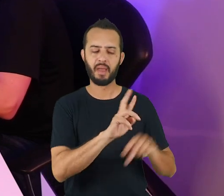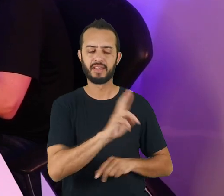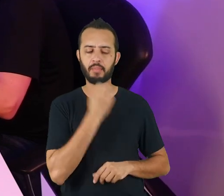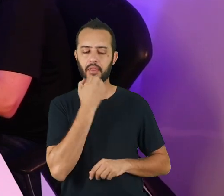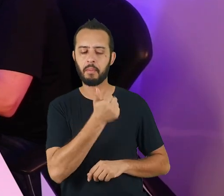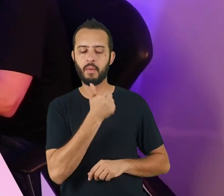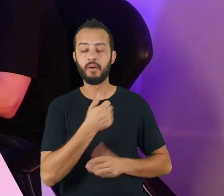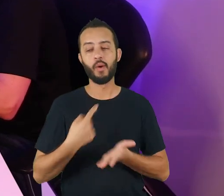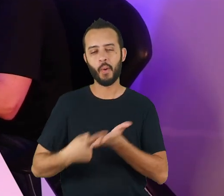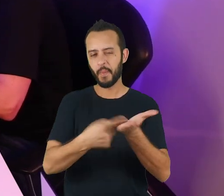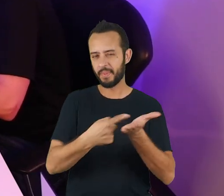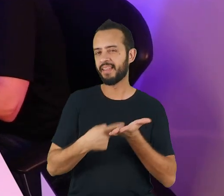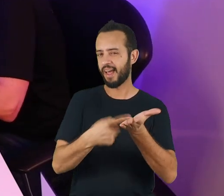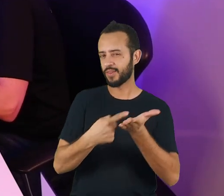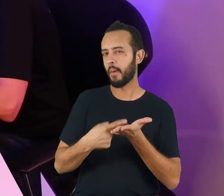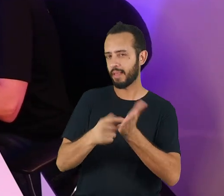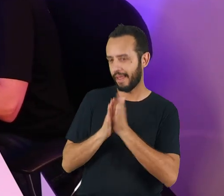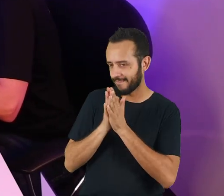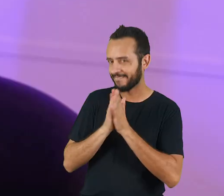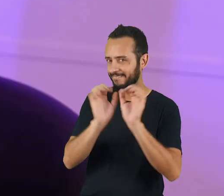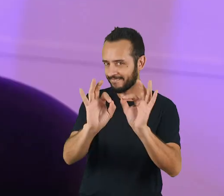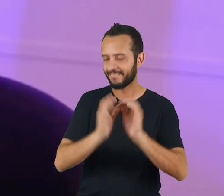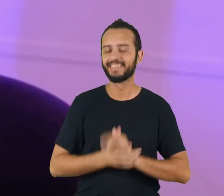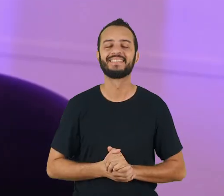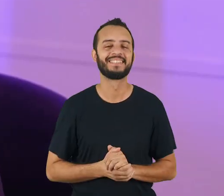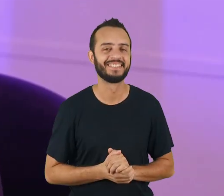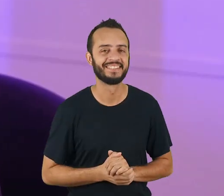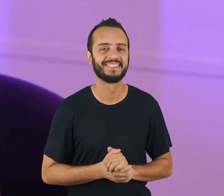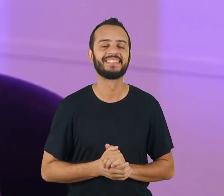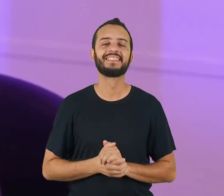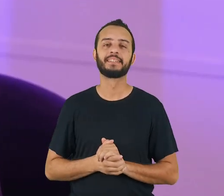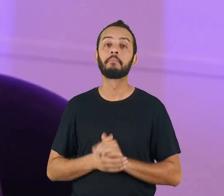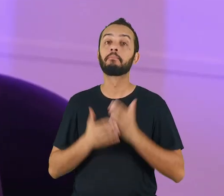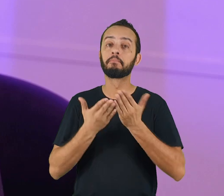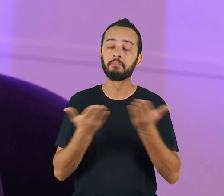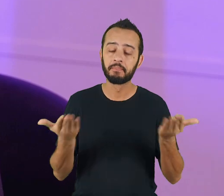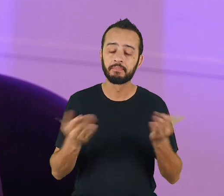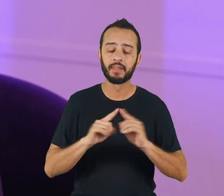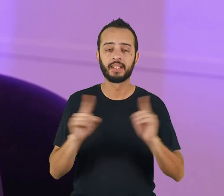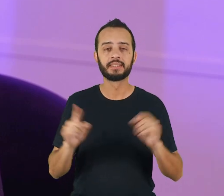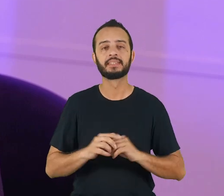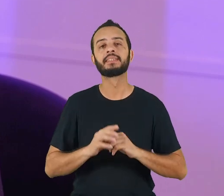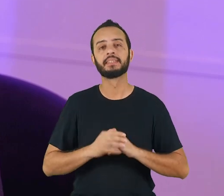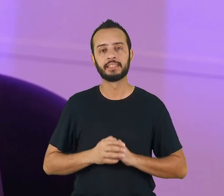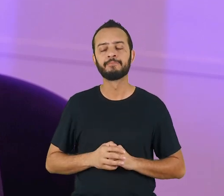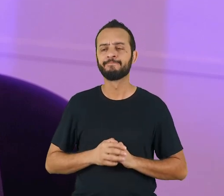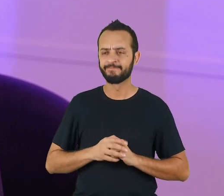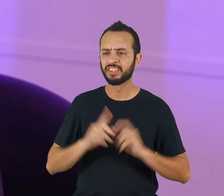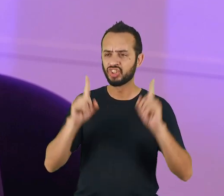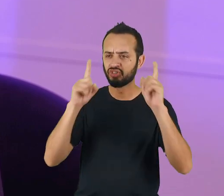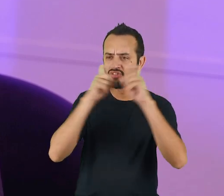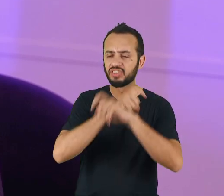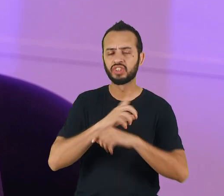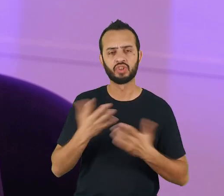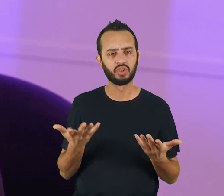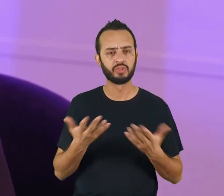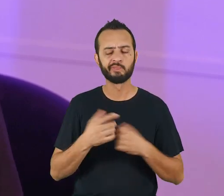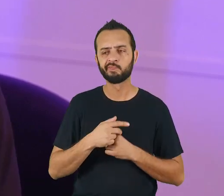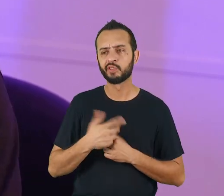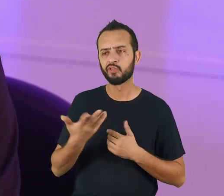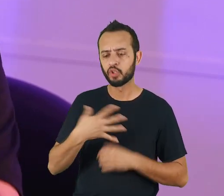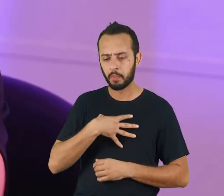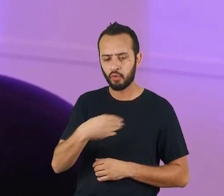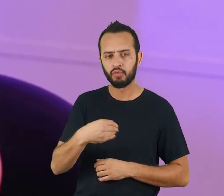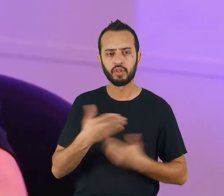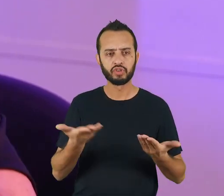bem você foi bem tudo combinado viu tudo combinado mas o cominado é é é uma questão difícil mesmo né eu vejo meus